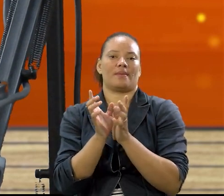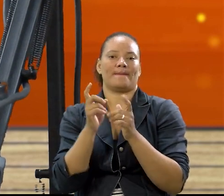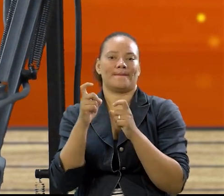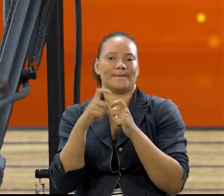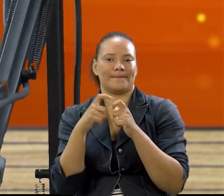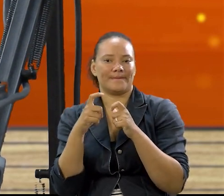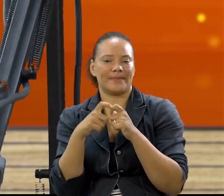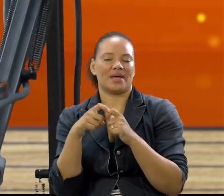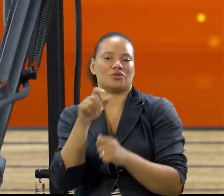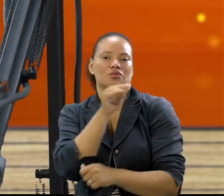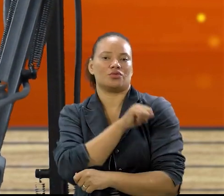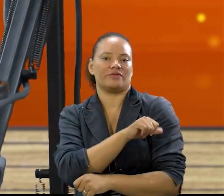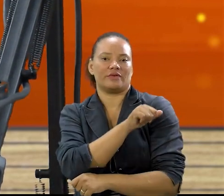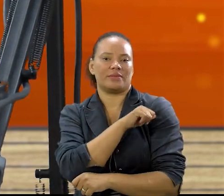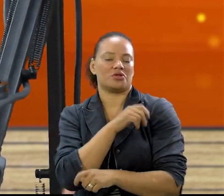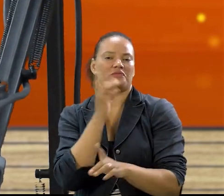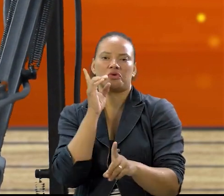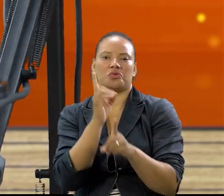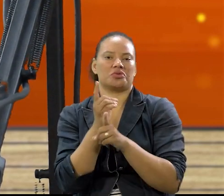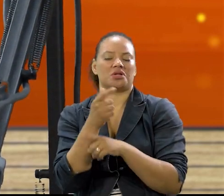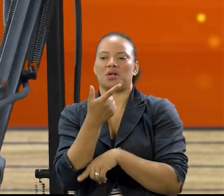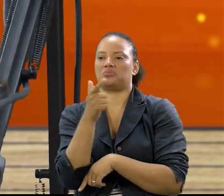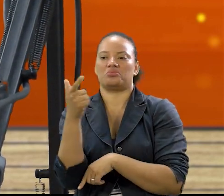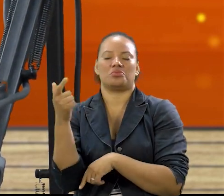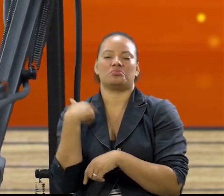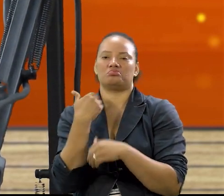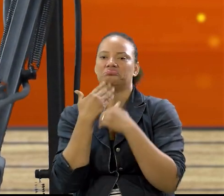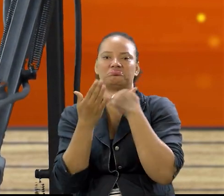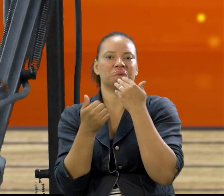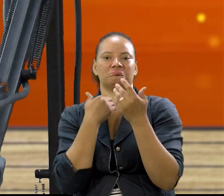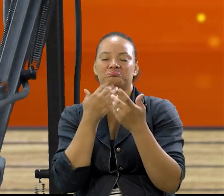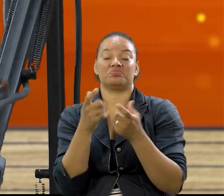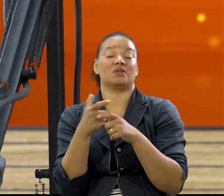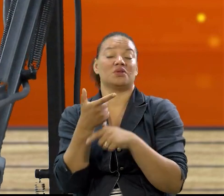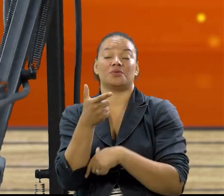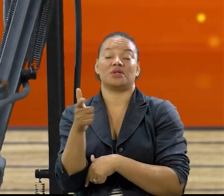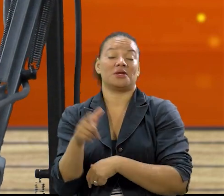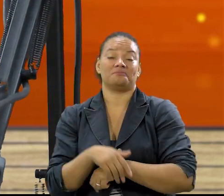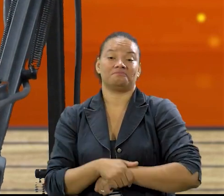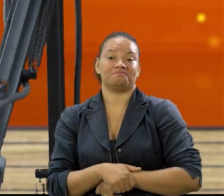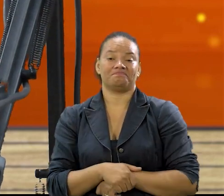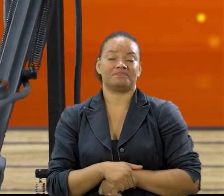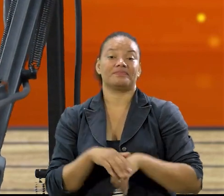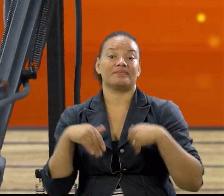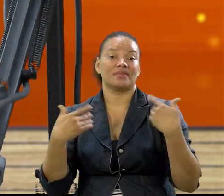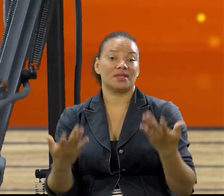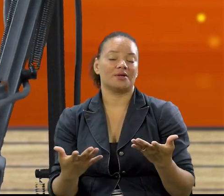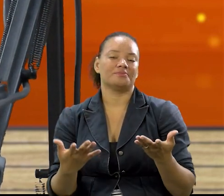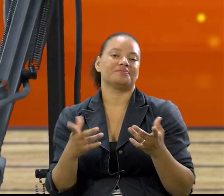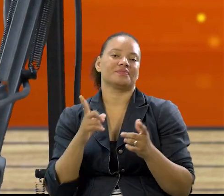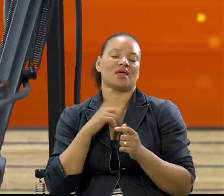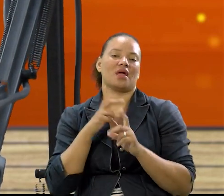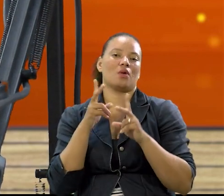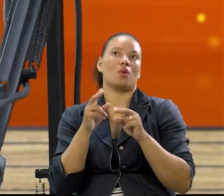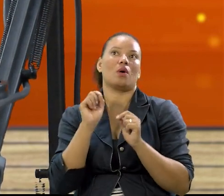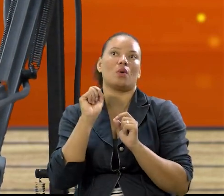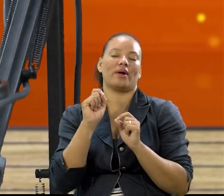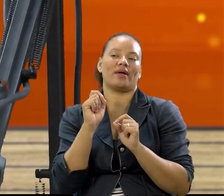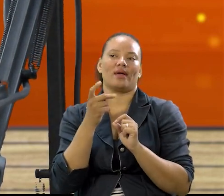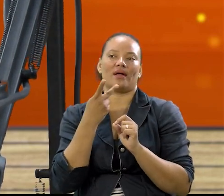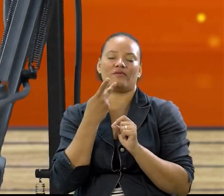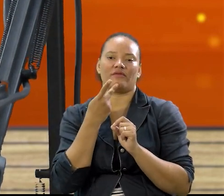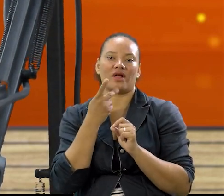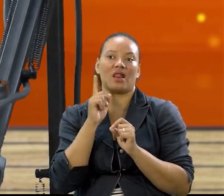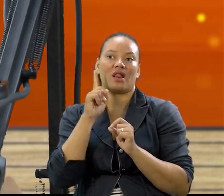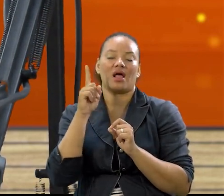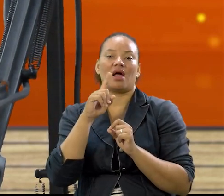de enfermagem que eu não vou encontrar em em local n em lugar nenhum é igual não é o caso mas V tem eu eu não